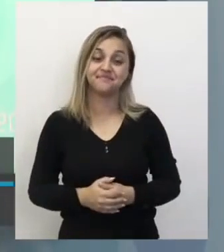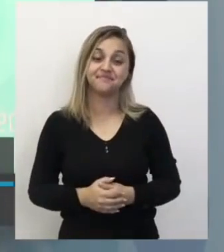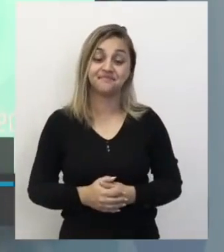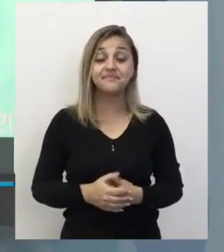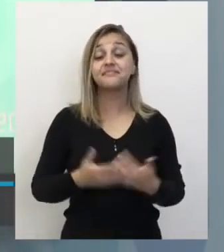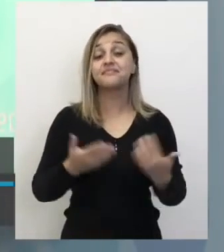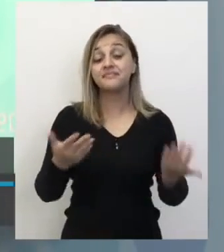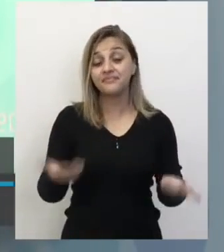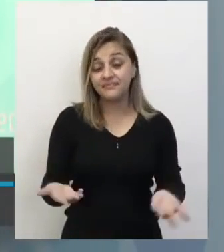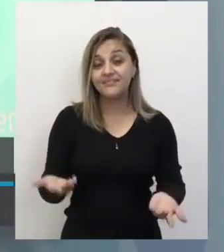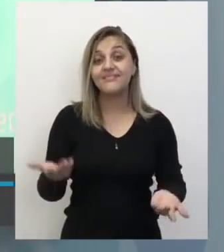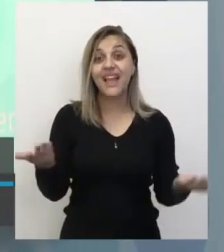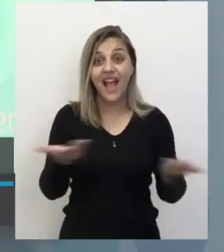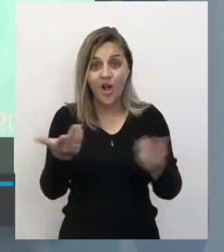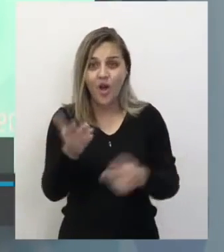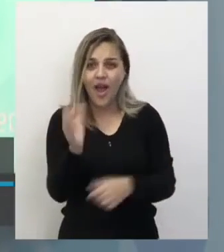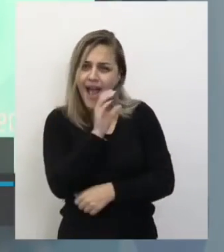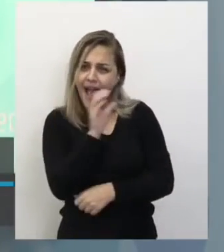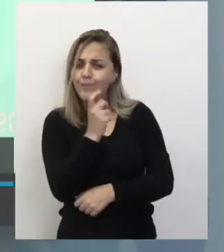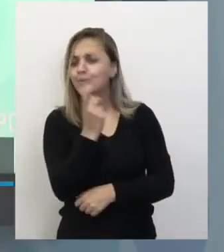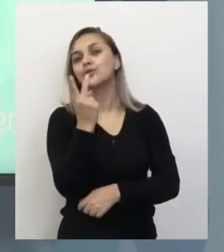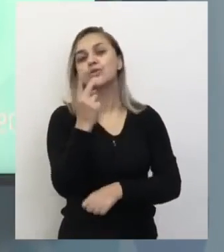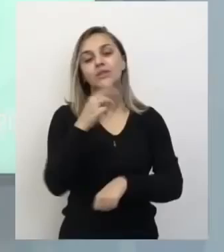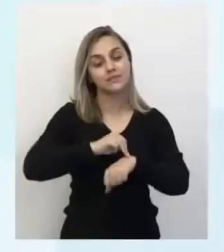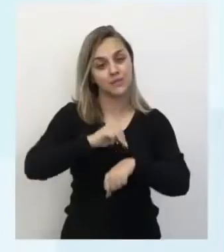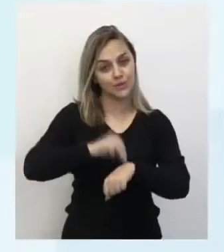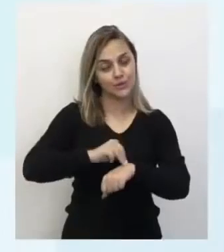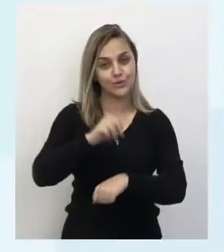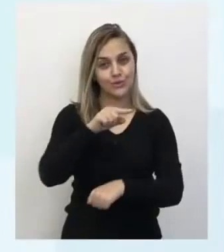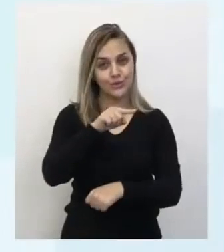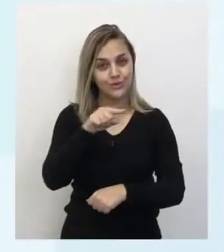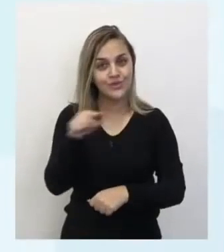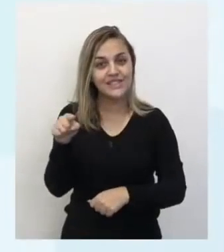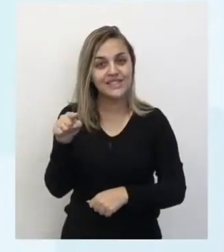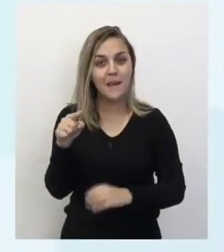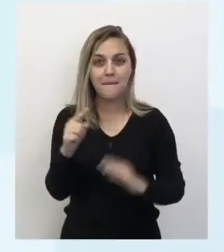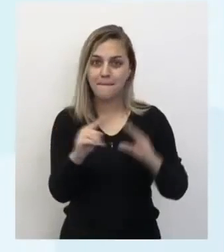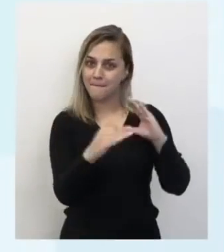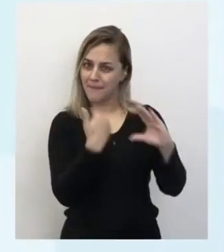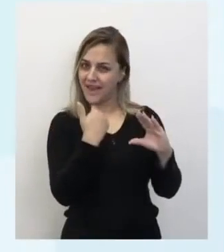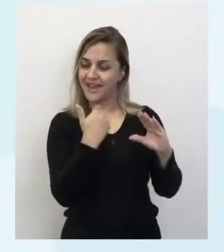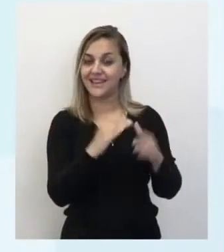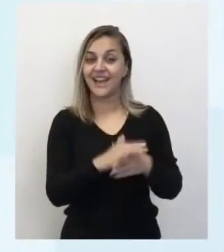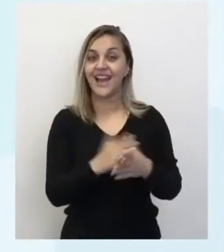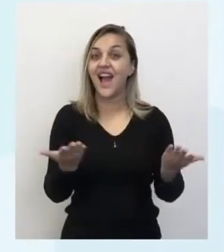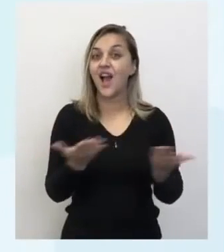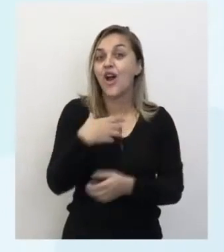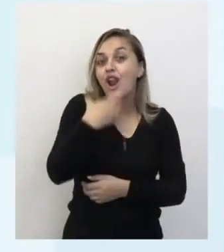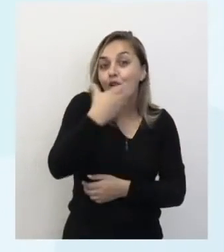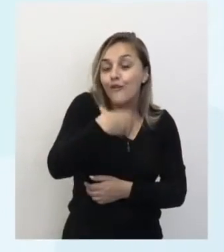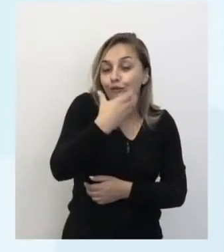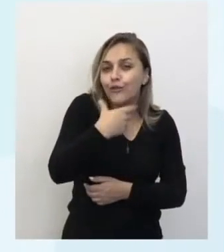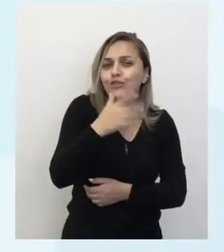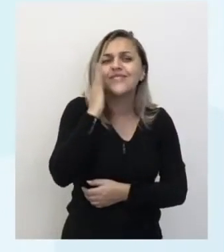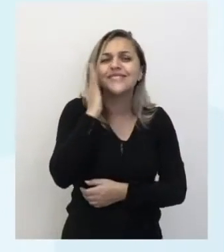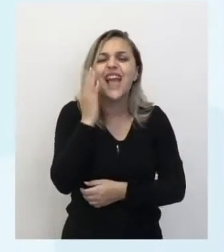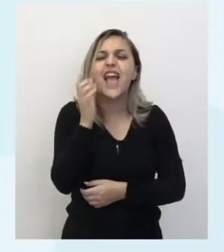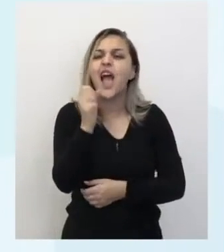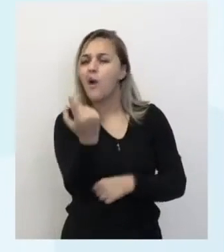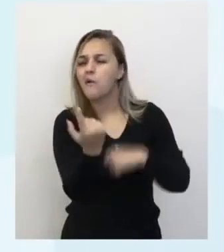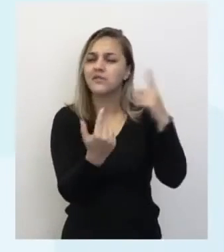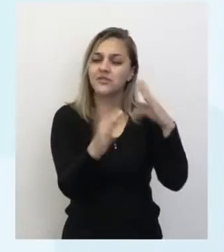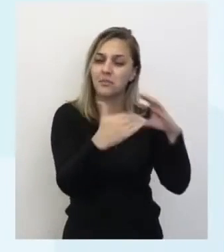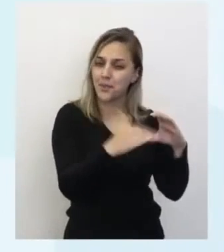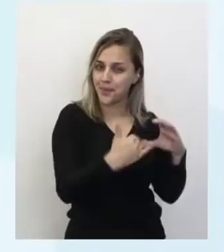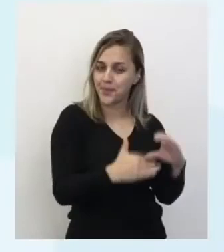é rapidinho, eu vou dar 2 minutinhos só para você colocar assim, ó, fruto, agora é só fruto, tá? Eu sei que alguns já colocaram lá, um fruto que é